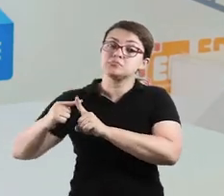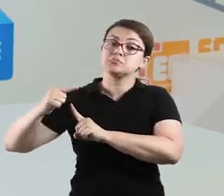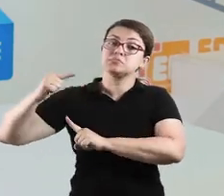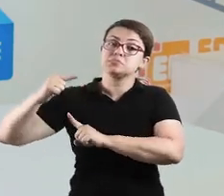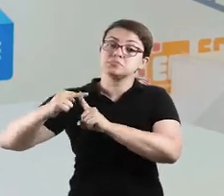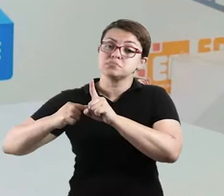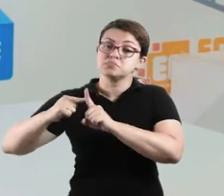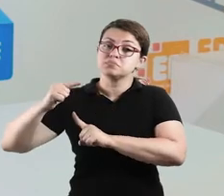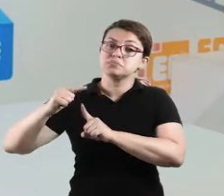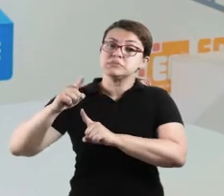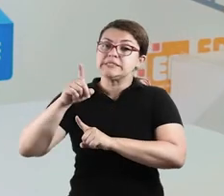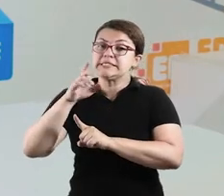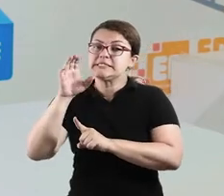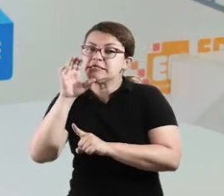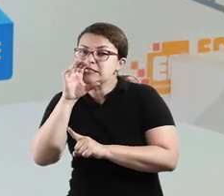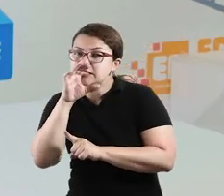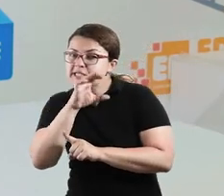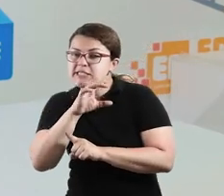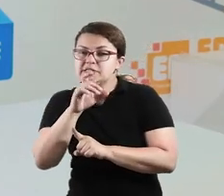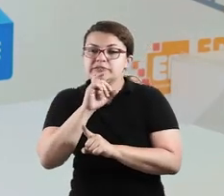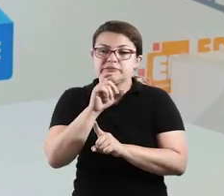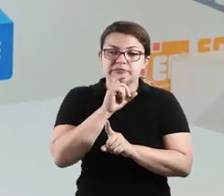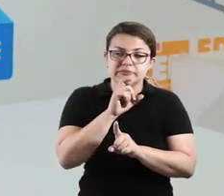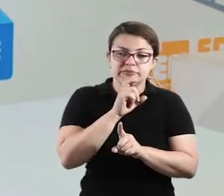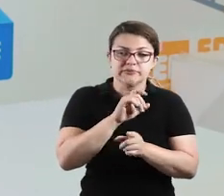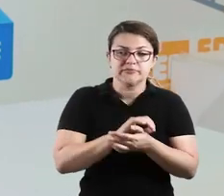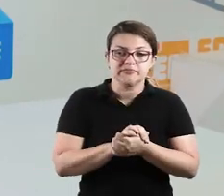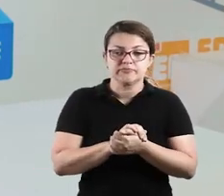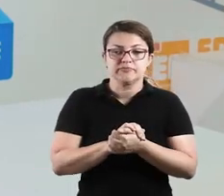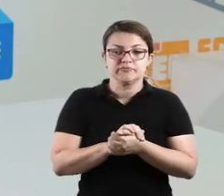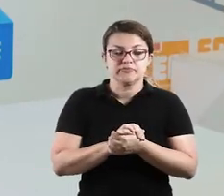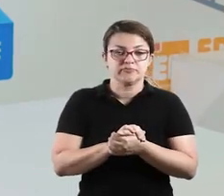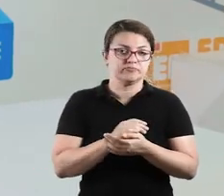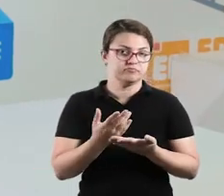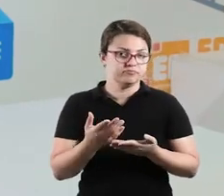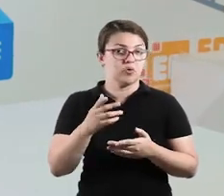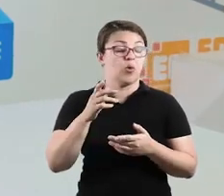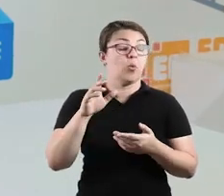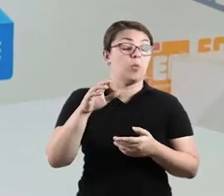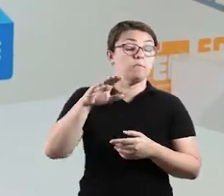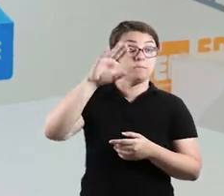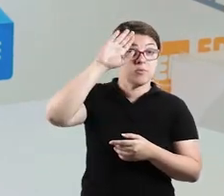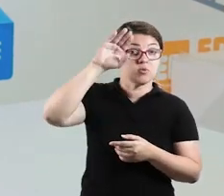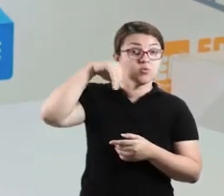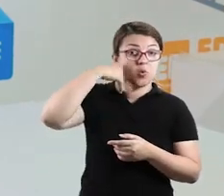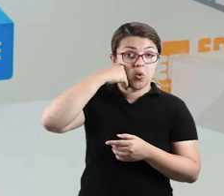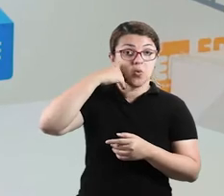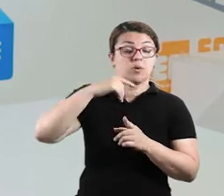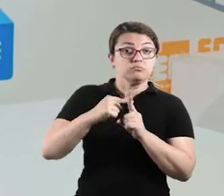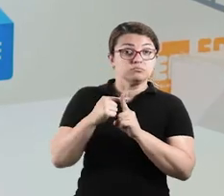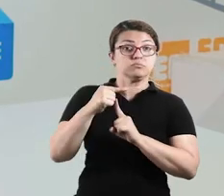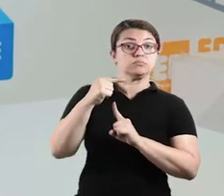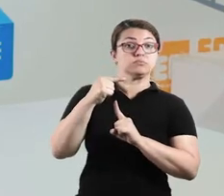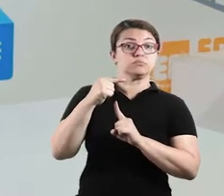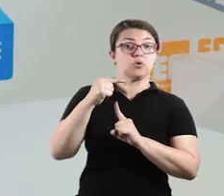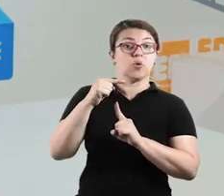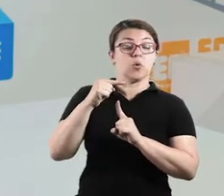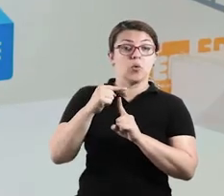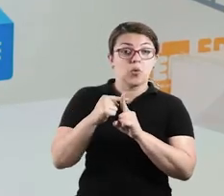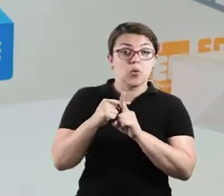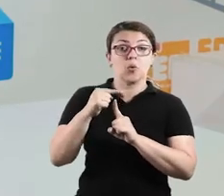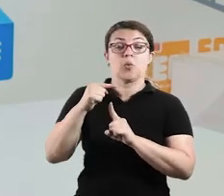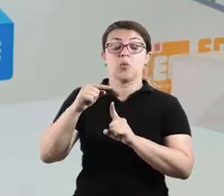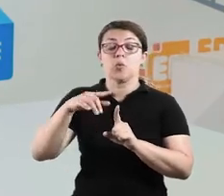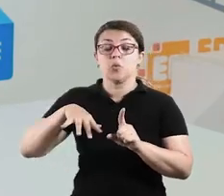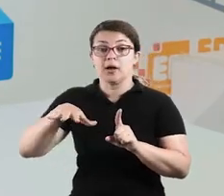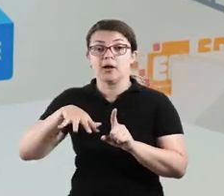que é temperatura. É o termômetro que mede grau de calor ou de frio de um ambiente ou pessoa. Tudo bem? Agora vamos